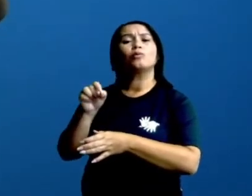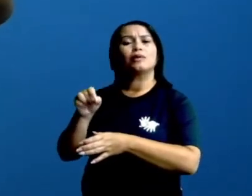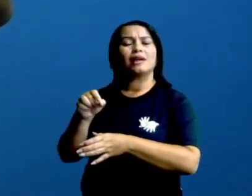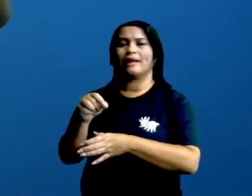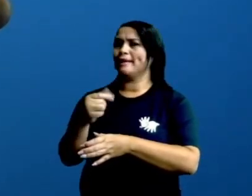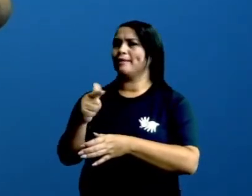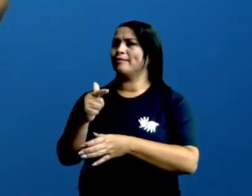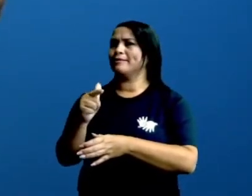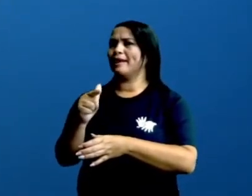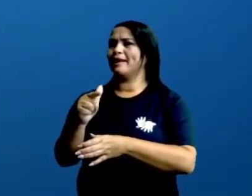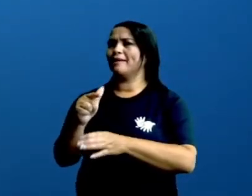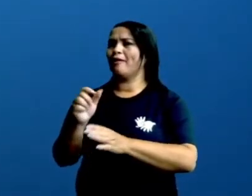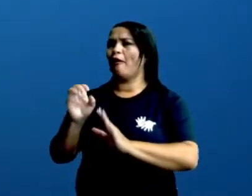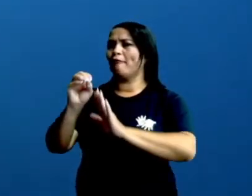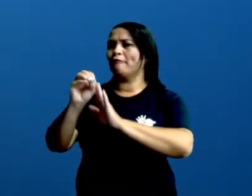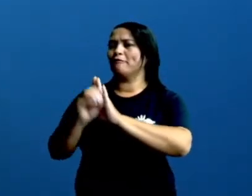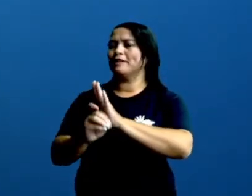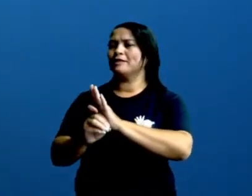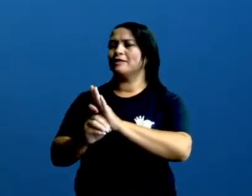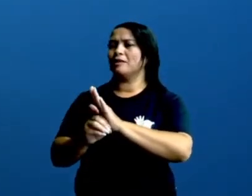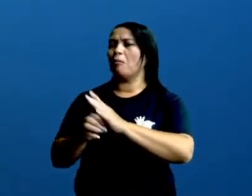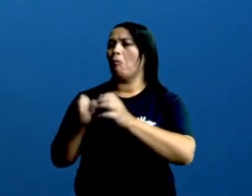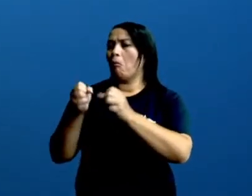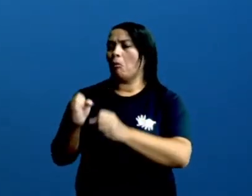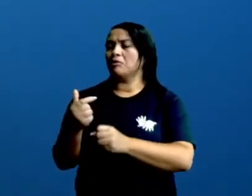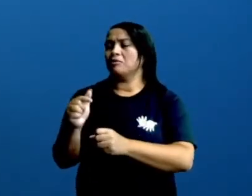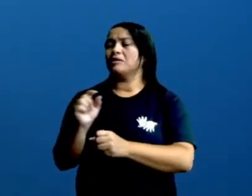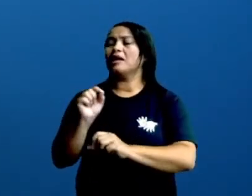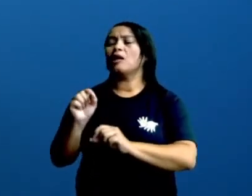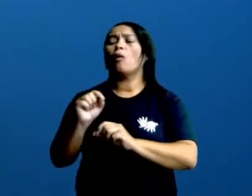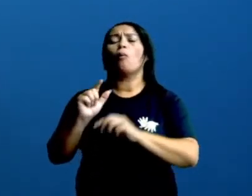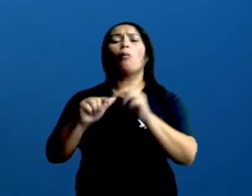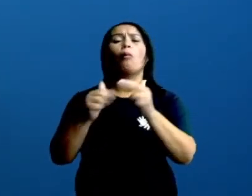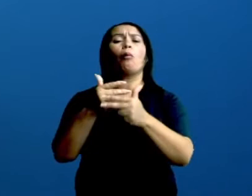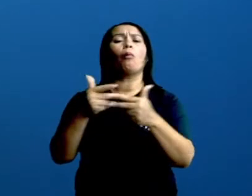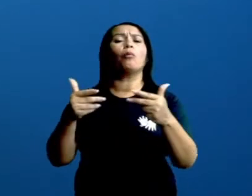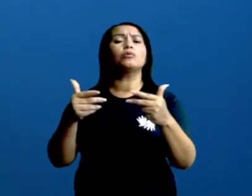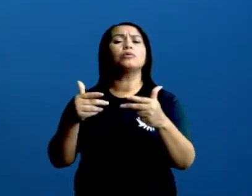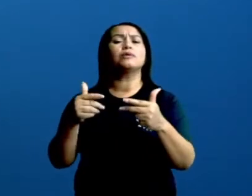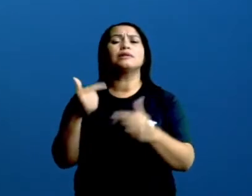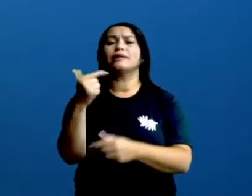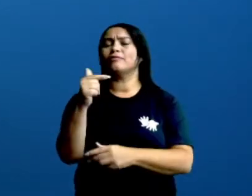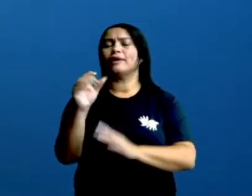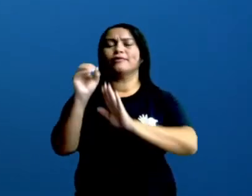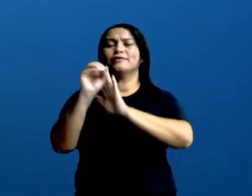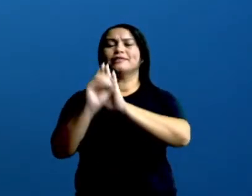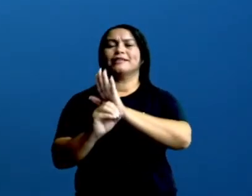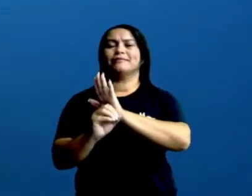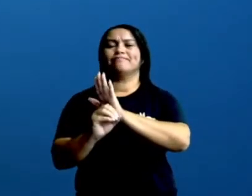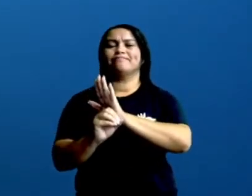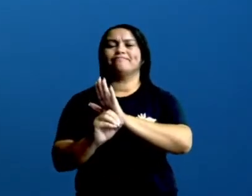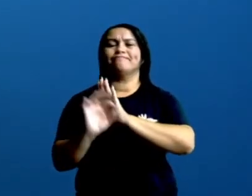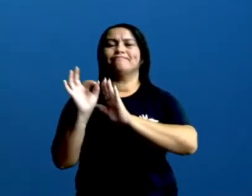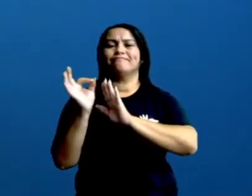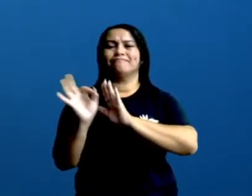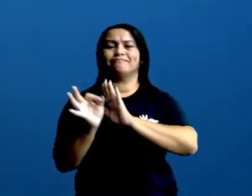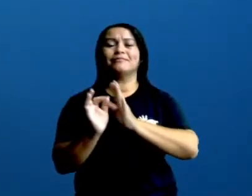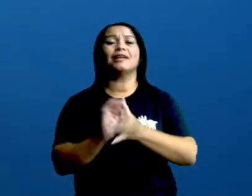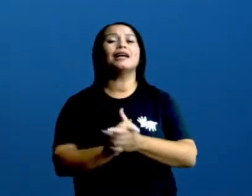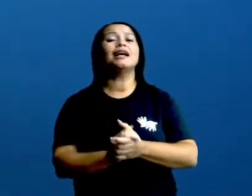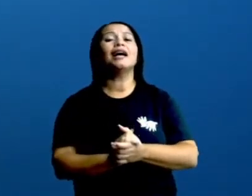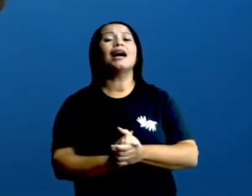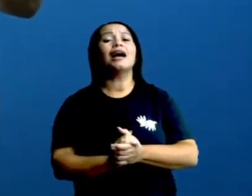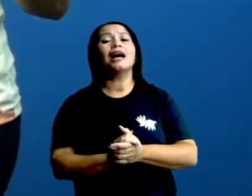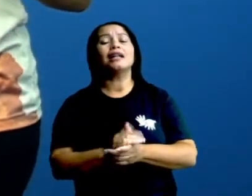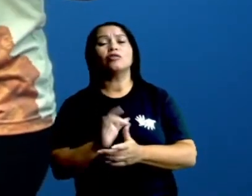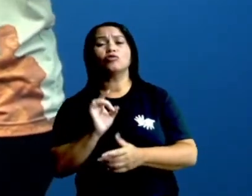não está no poder, todas essas produções vão ser consideradas não oficiais, tá certo?